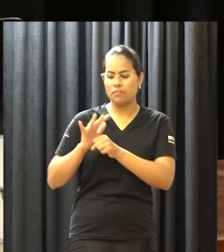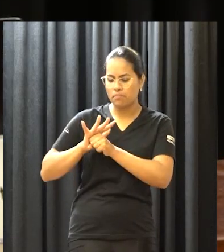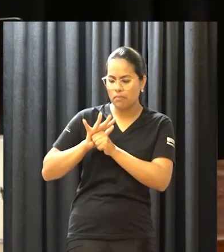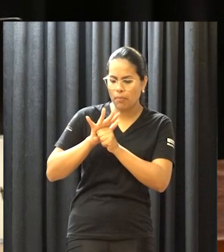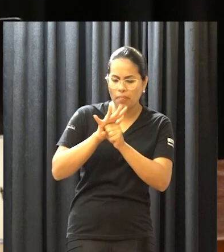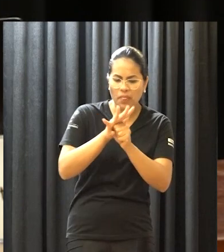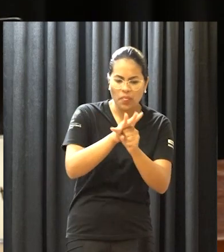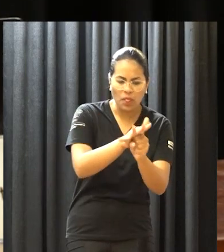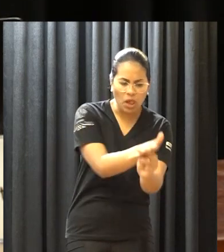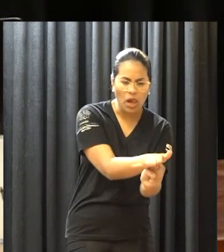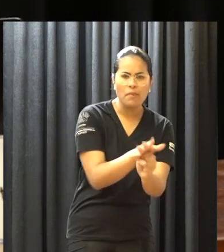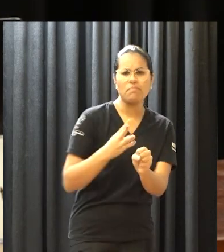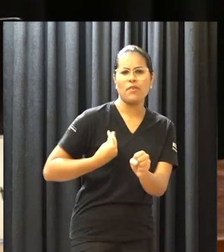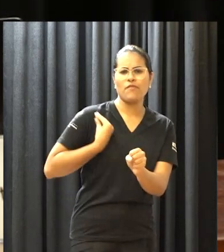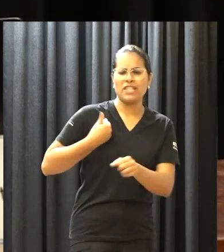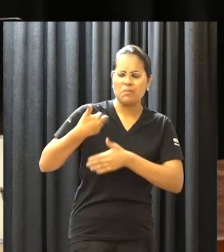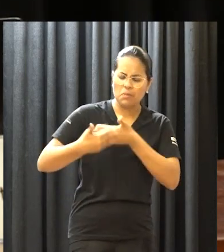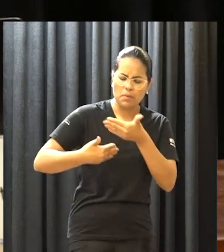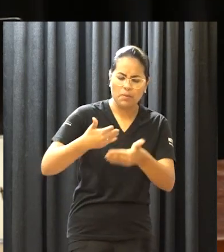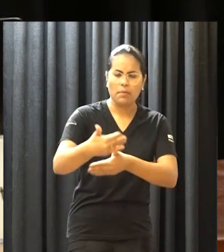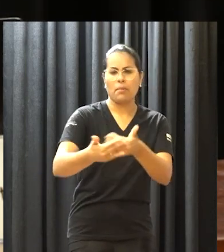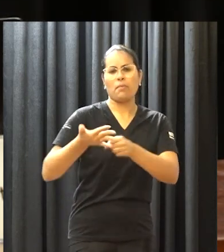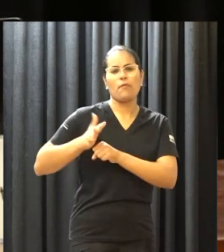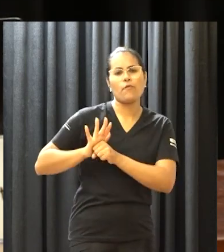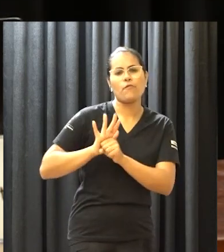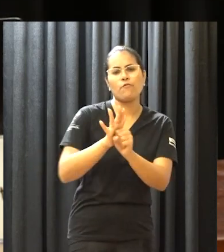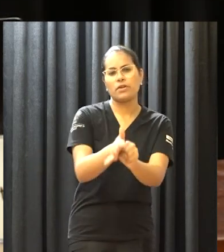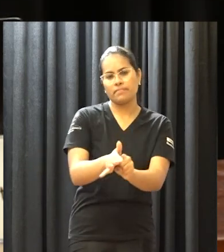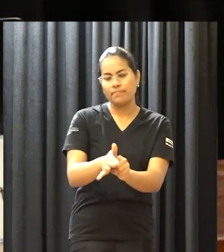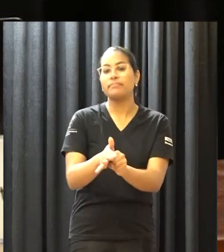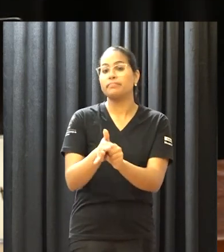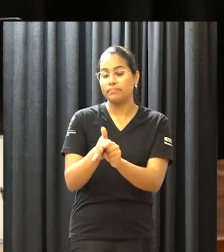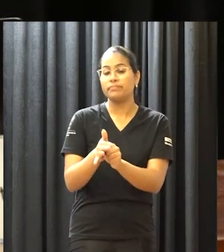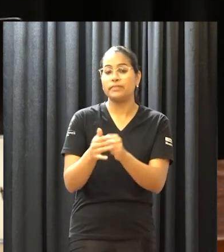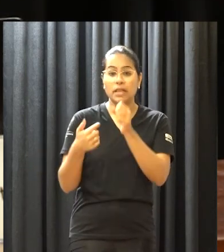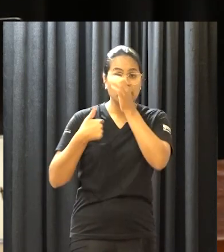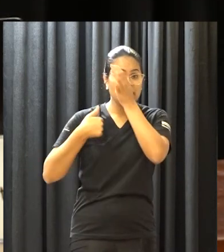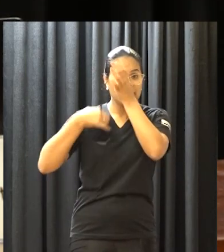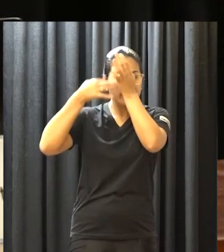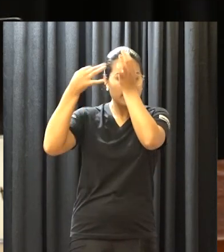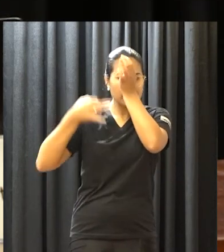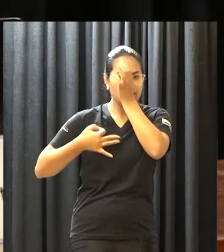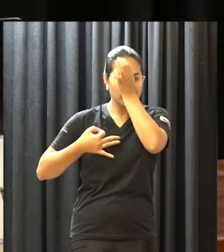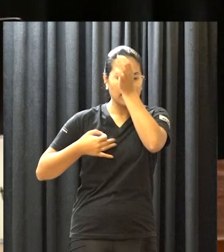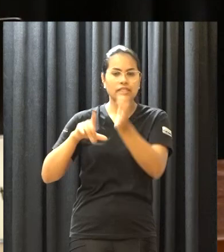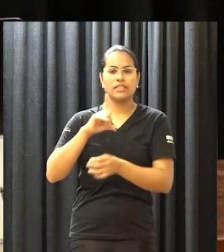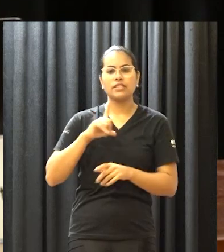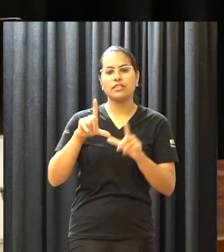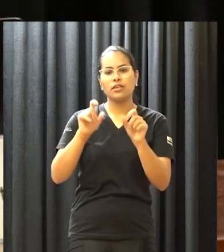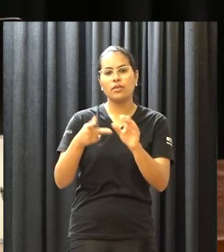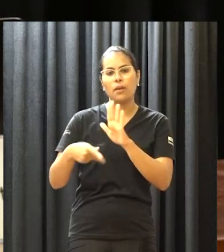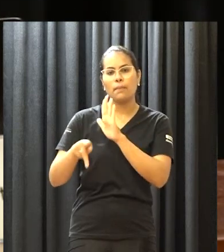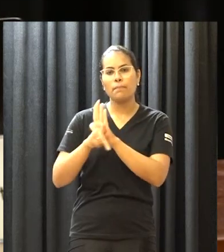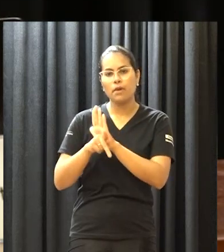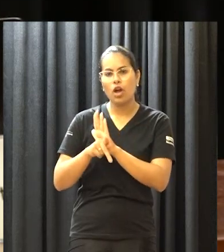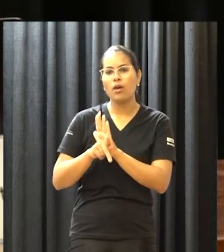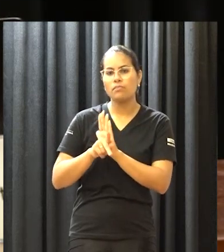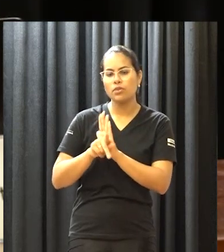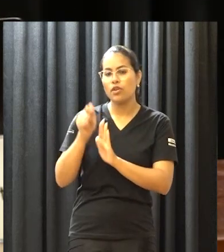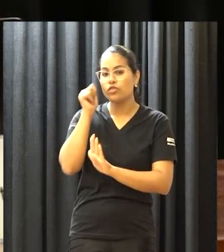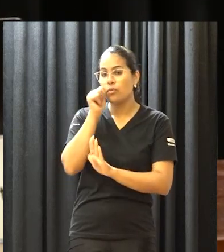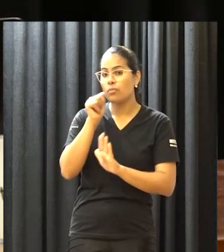ao longo da minha vida. Tive cada vez mais certeza de que tornar minha condição de mulher